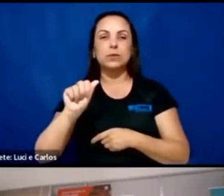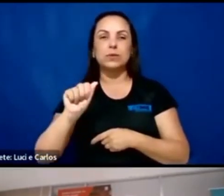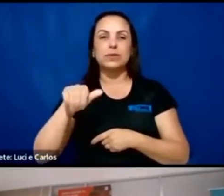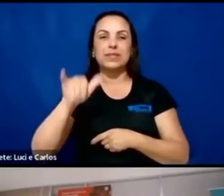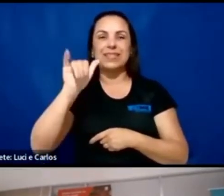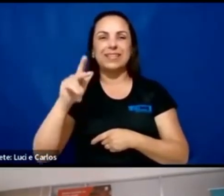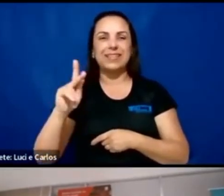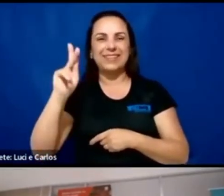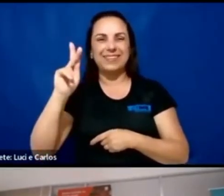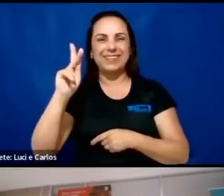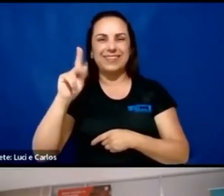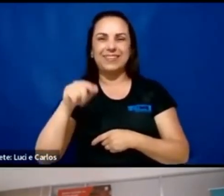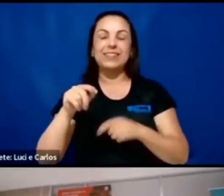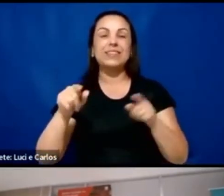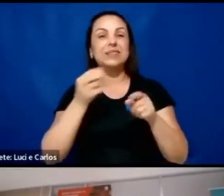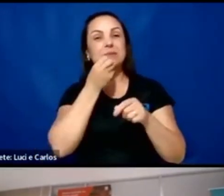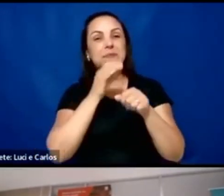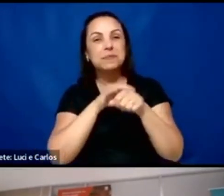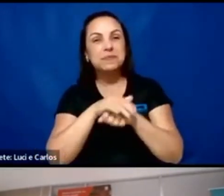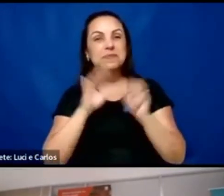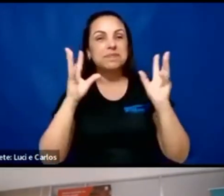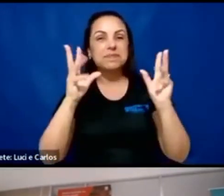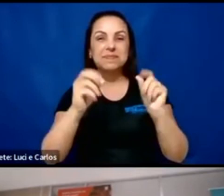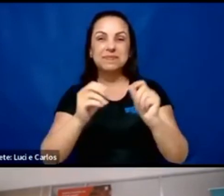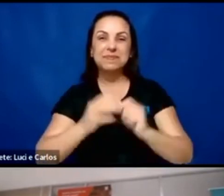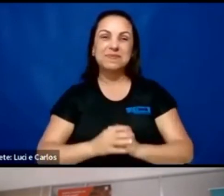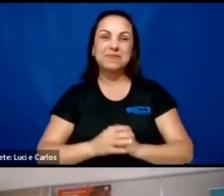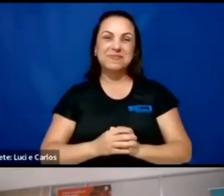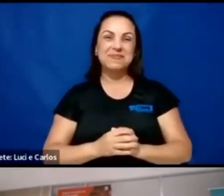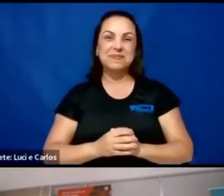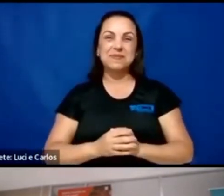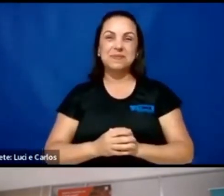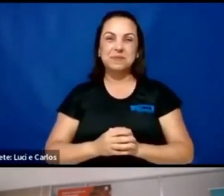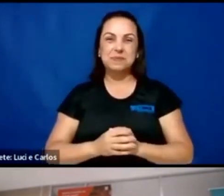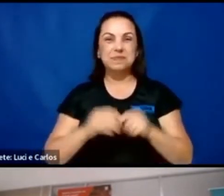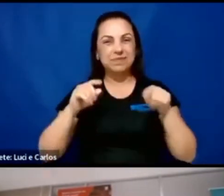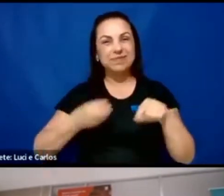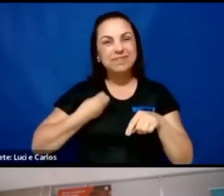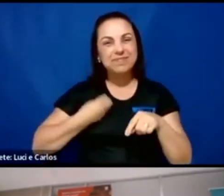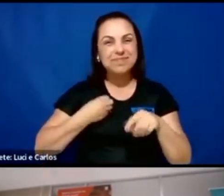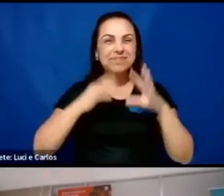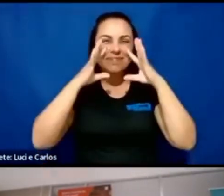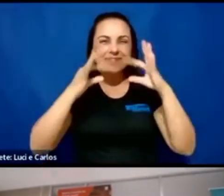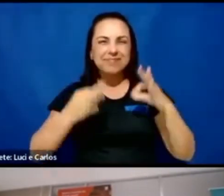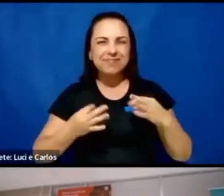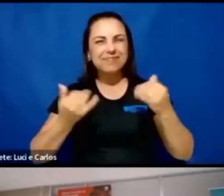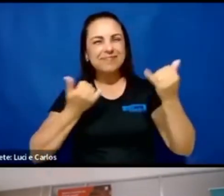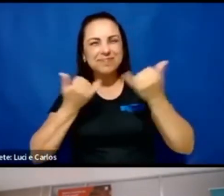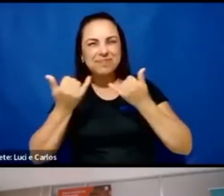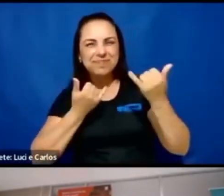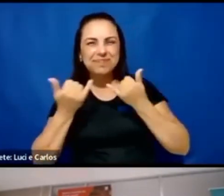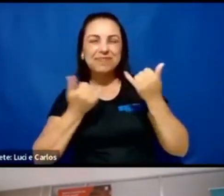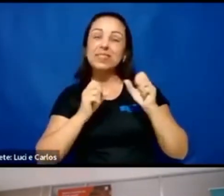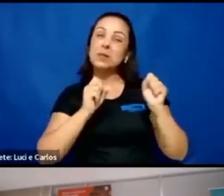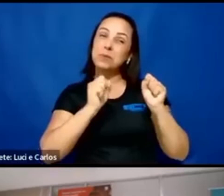Perfeitamente, Carlos. Boa noite para você. Boa noite aí para todo mundo que está aqui reunido, né? Nessa hora aqui, muita gente poderia estar